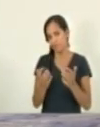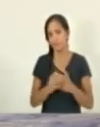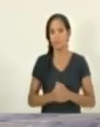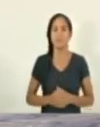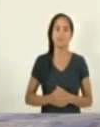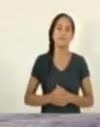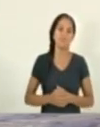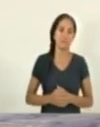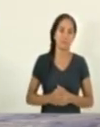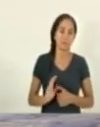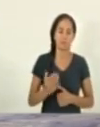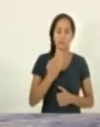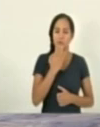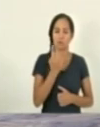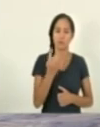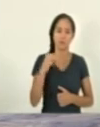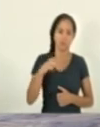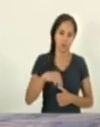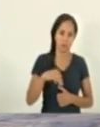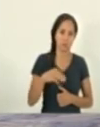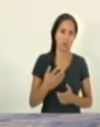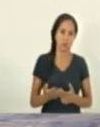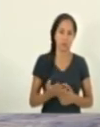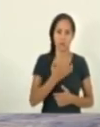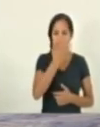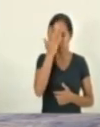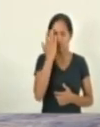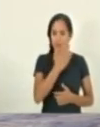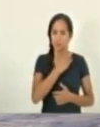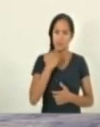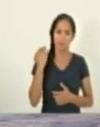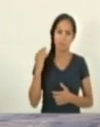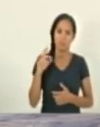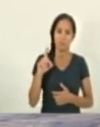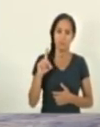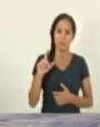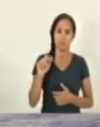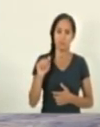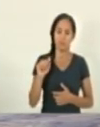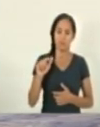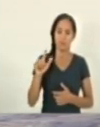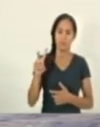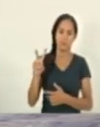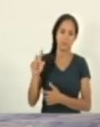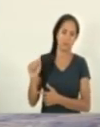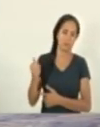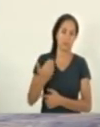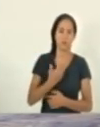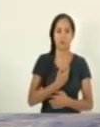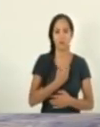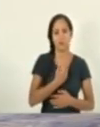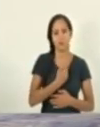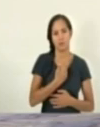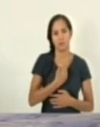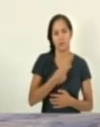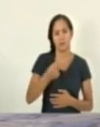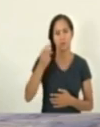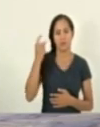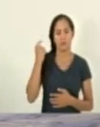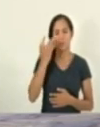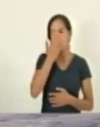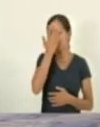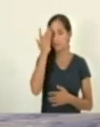pedi um minuto de silêncio, sobre o falecimento de Dona Dalva, lá do Hospital Pedro Fonte. Dona Dalva foi uma grande amiga, uma pessoa